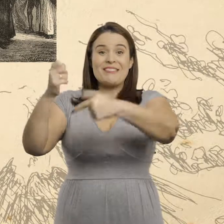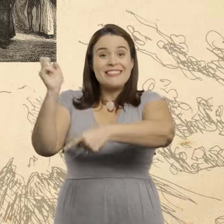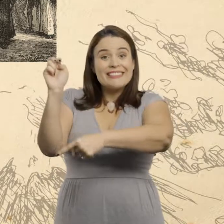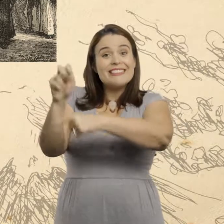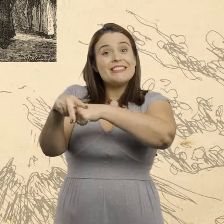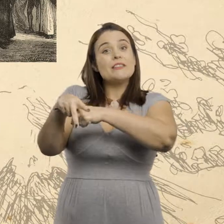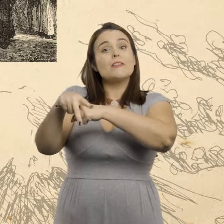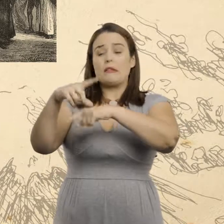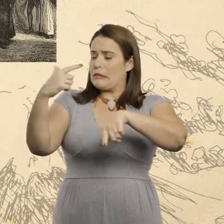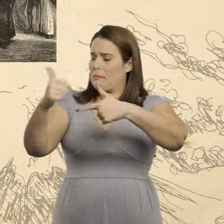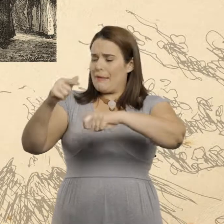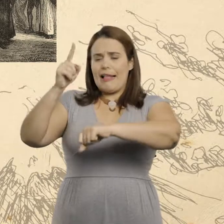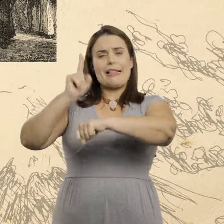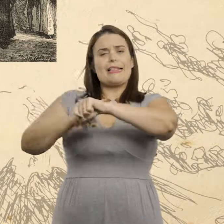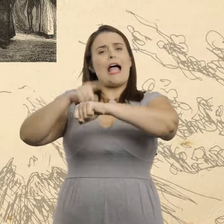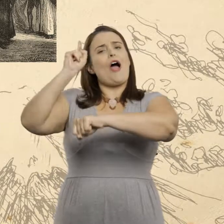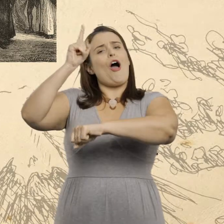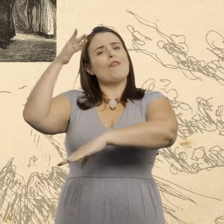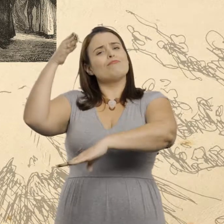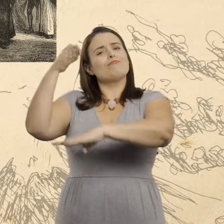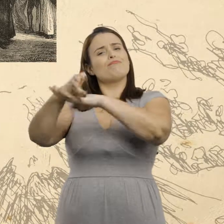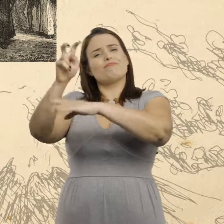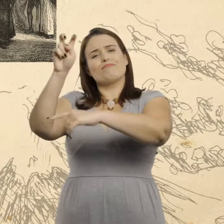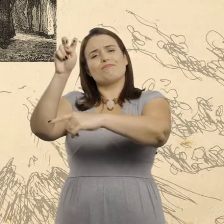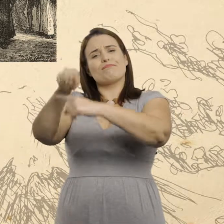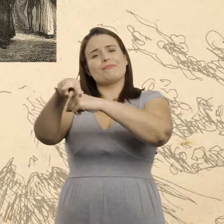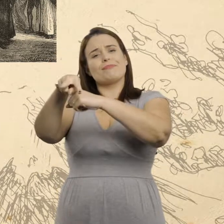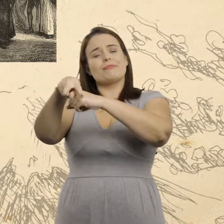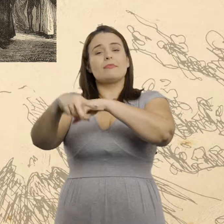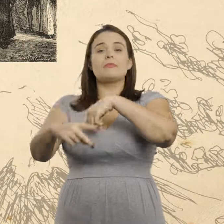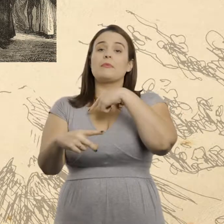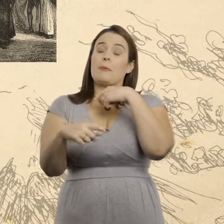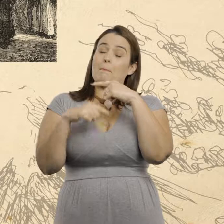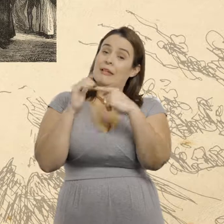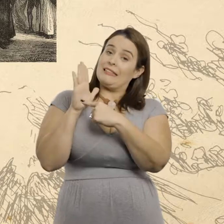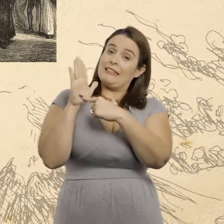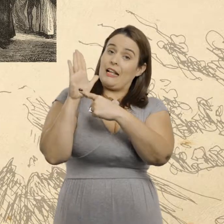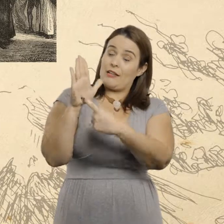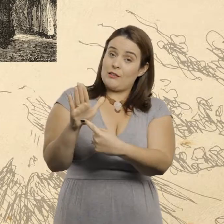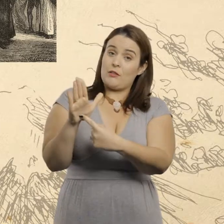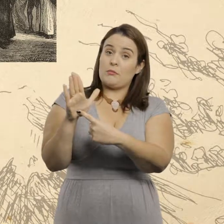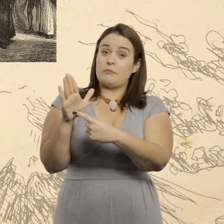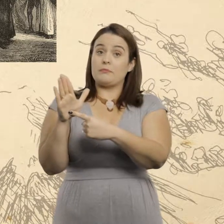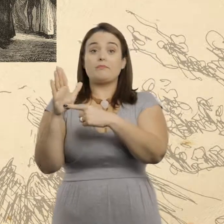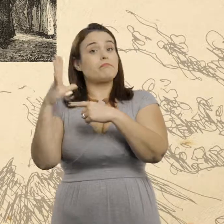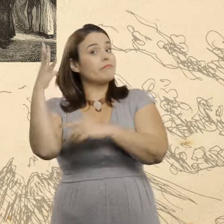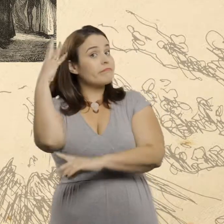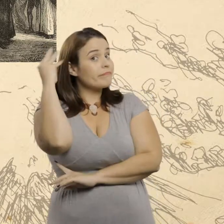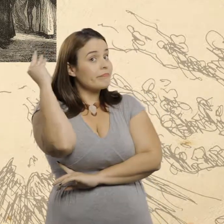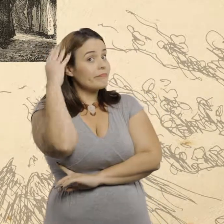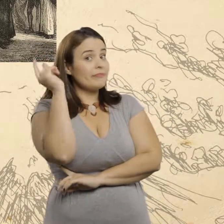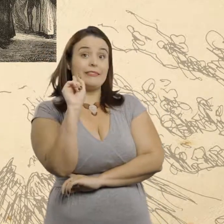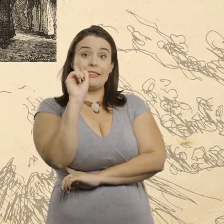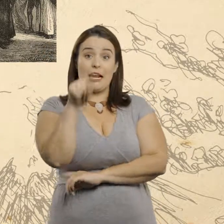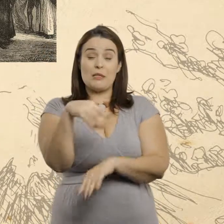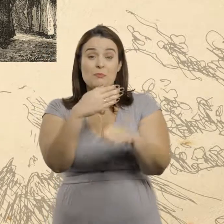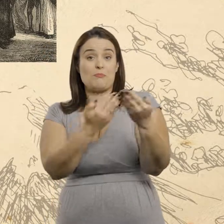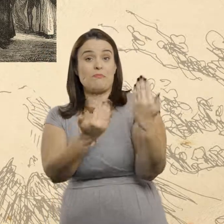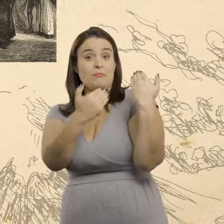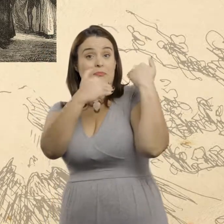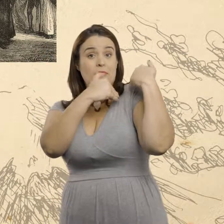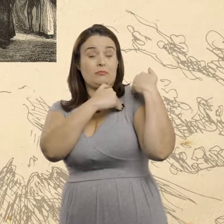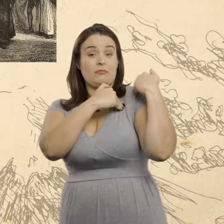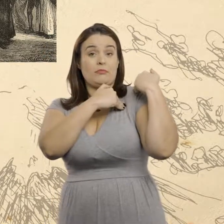conseguiu um emprego no circo e começou a trabalhar imediatamente. Na próxima apresentação, Passepartout ia